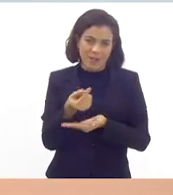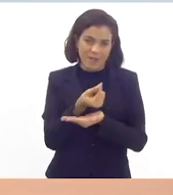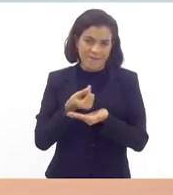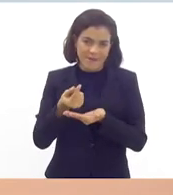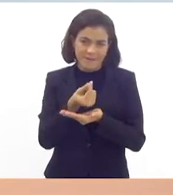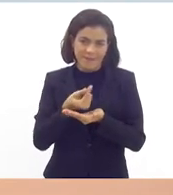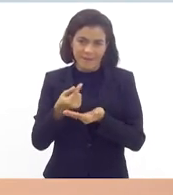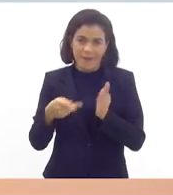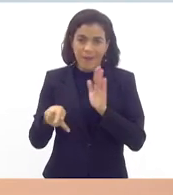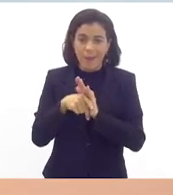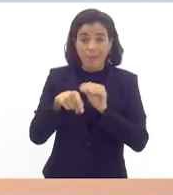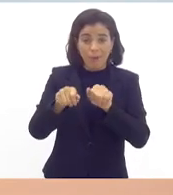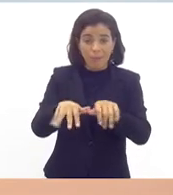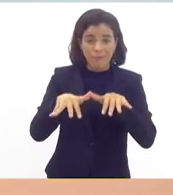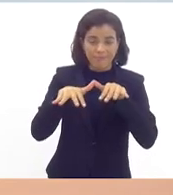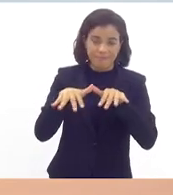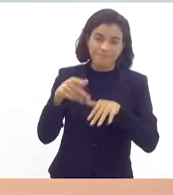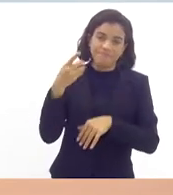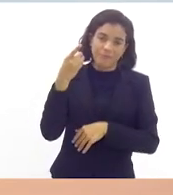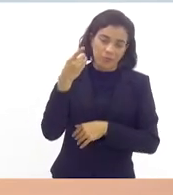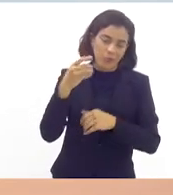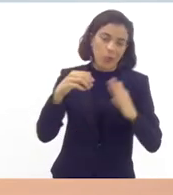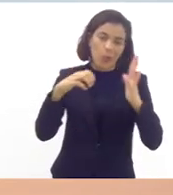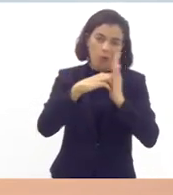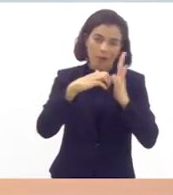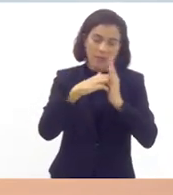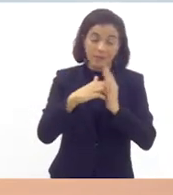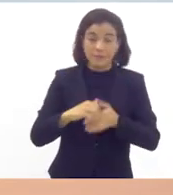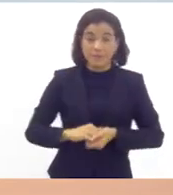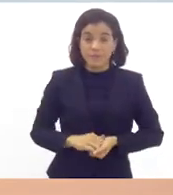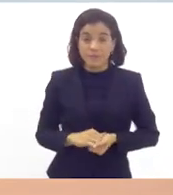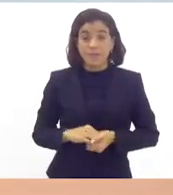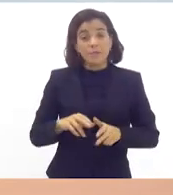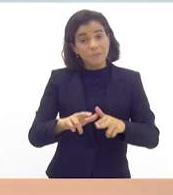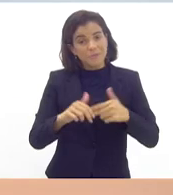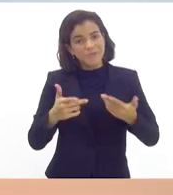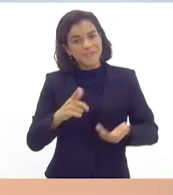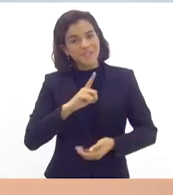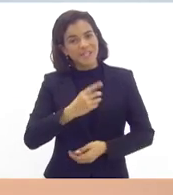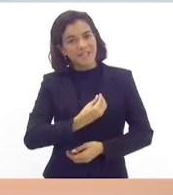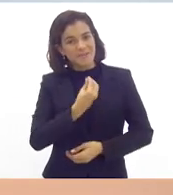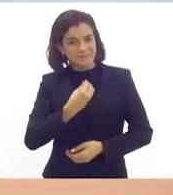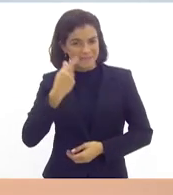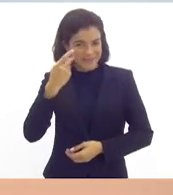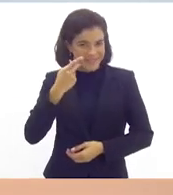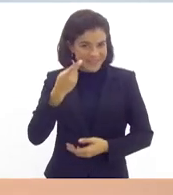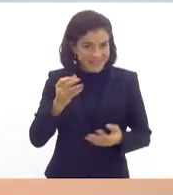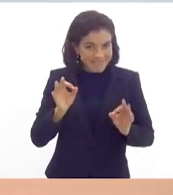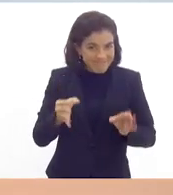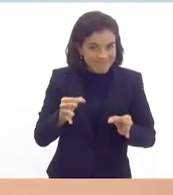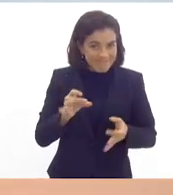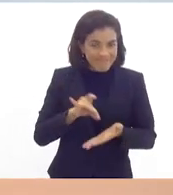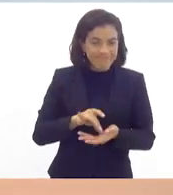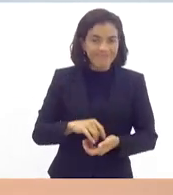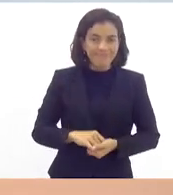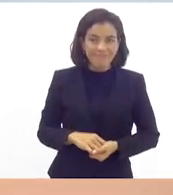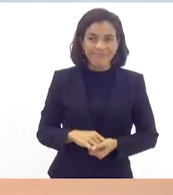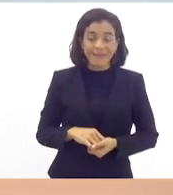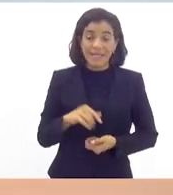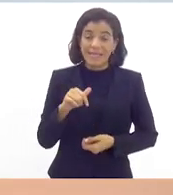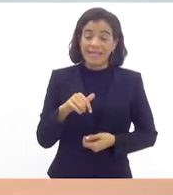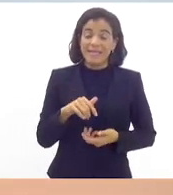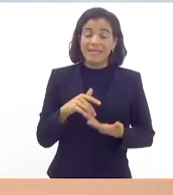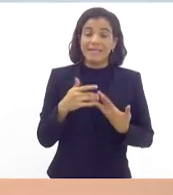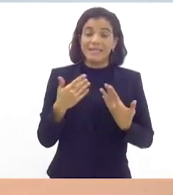É do Parlamento. É. Exatamente. É do Congresso Nacional. E é para isso que existe a política, né? De fato. Então, acho que esse é o